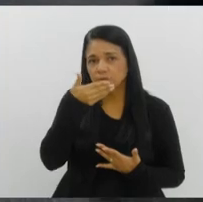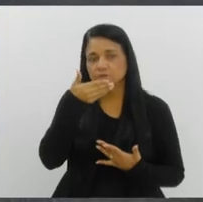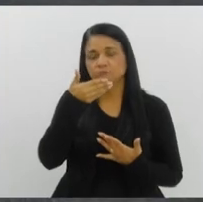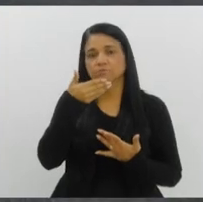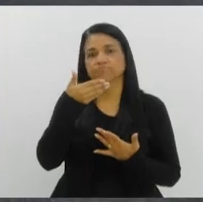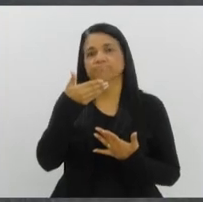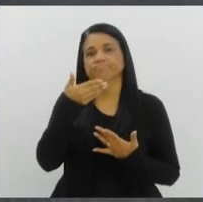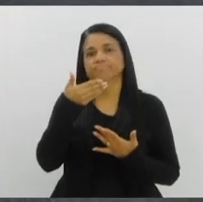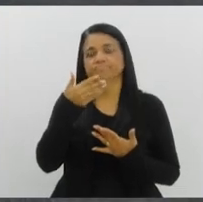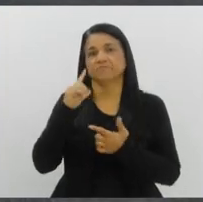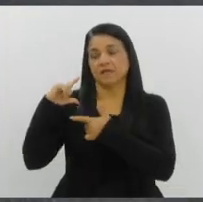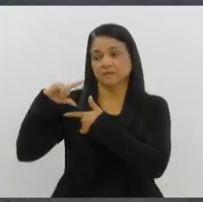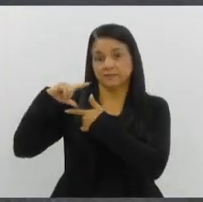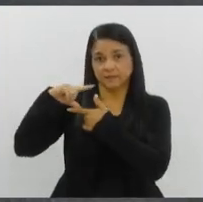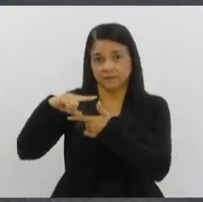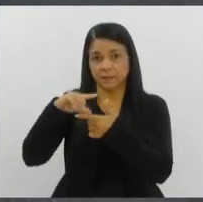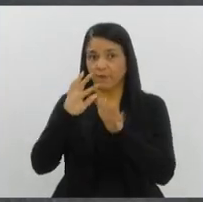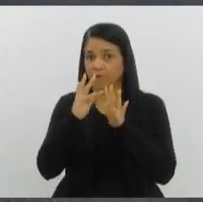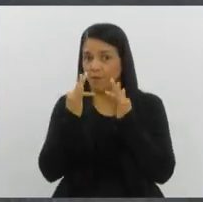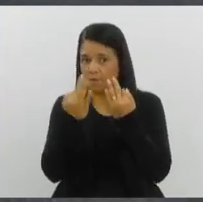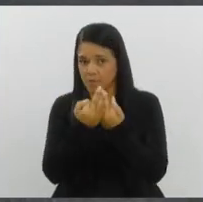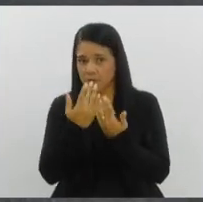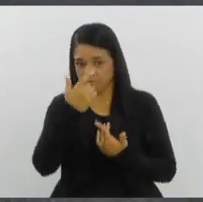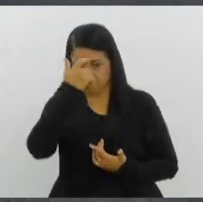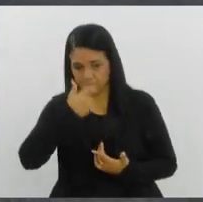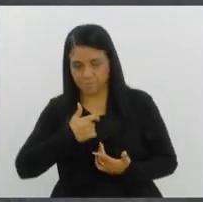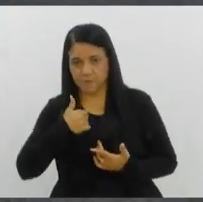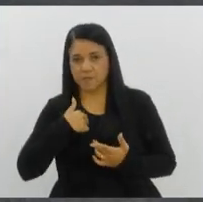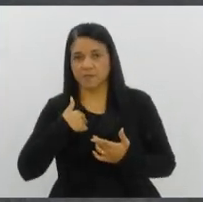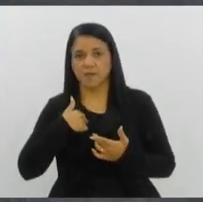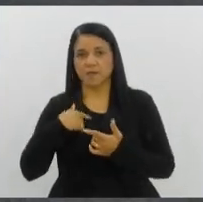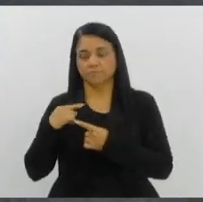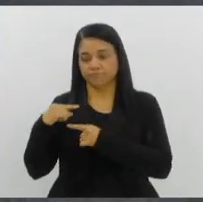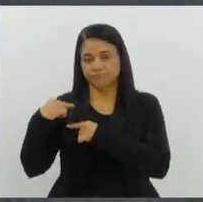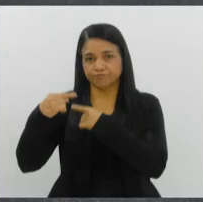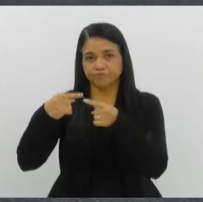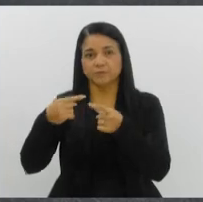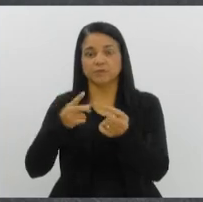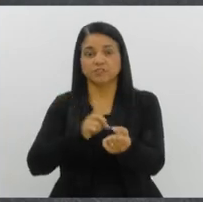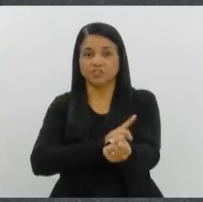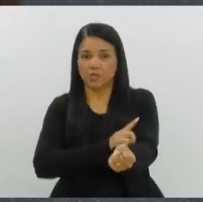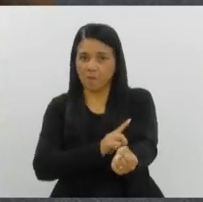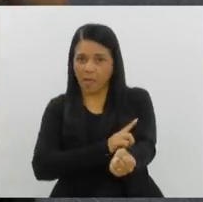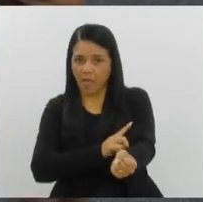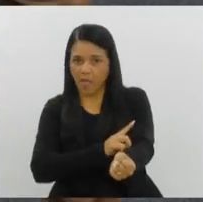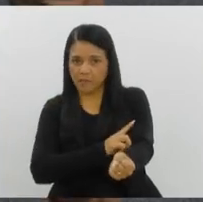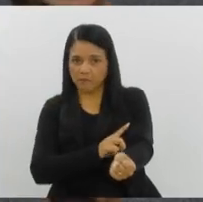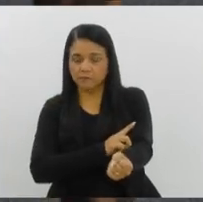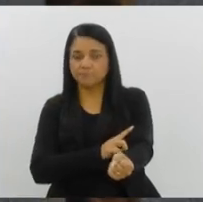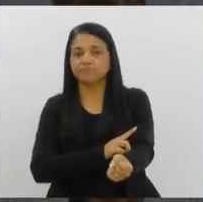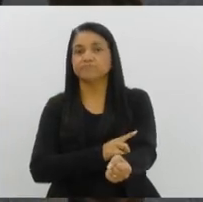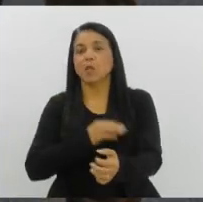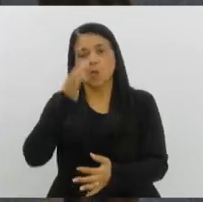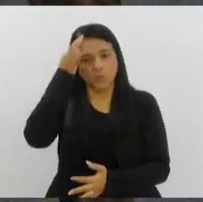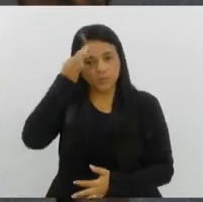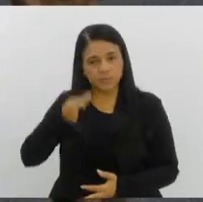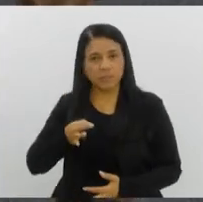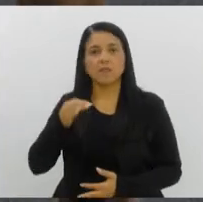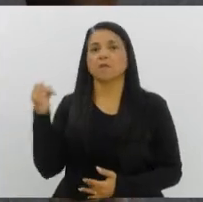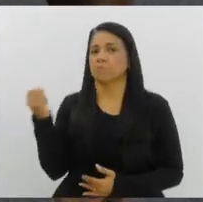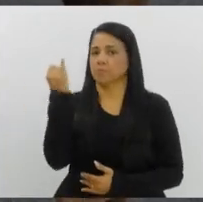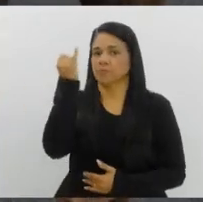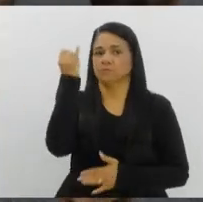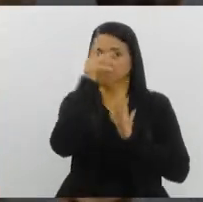tradição de uma família que, infelizmente, tem nos seus genes a genética da diabetes, então entendo a importância desse